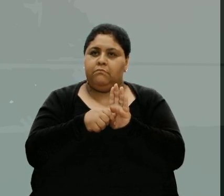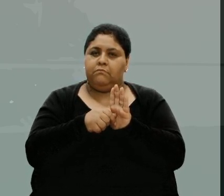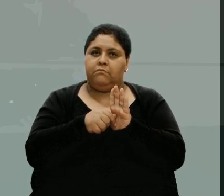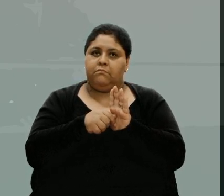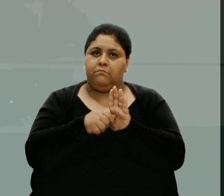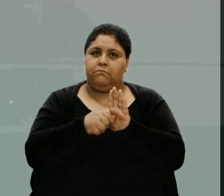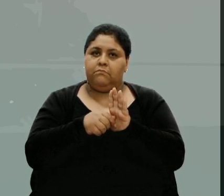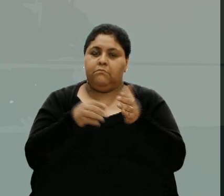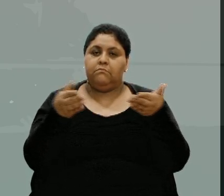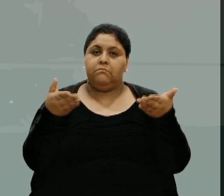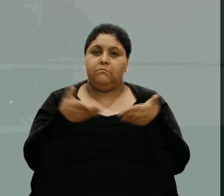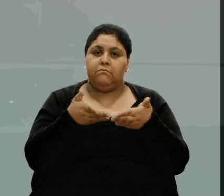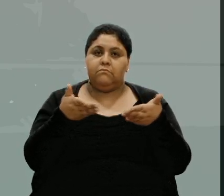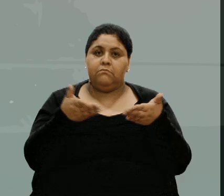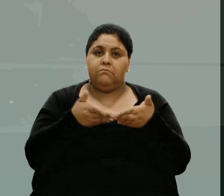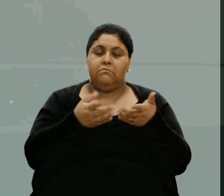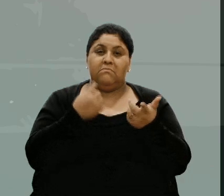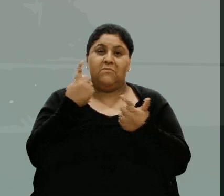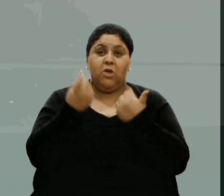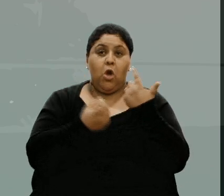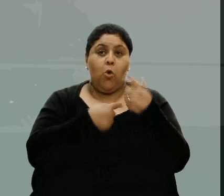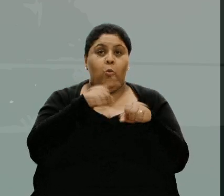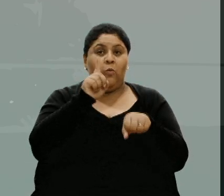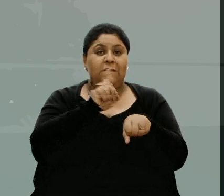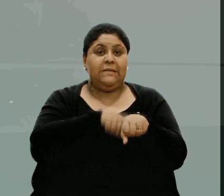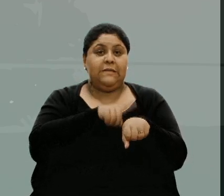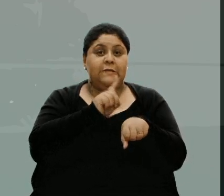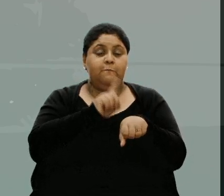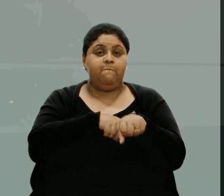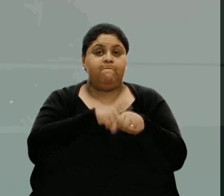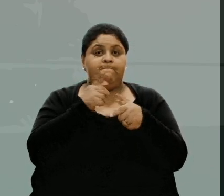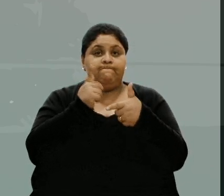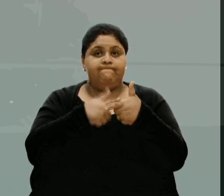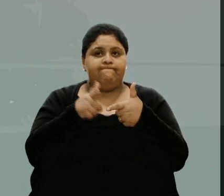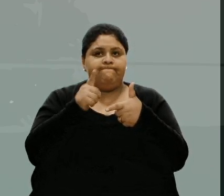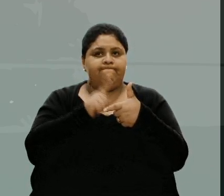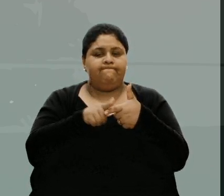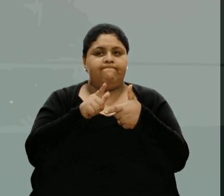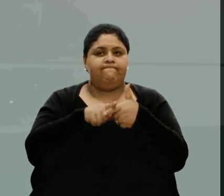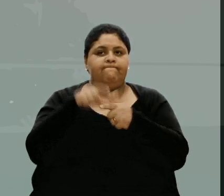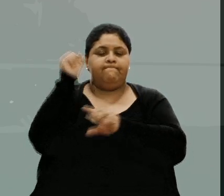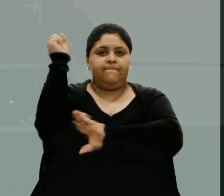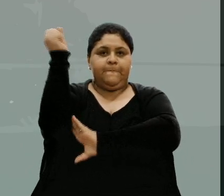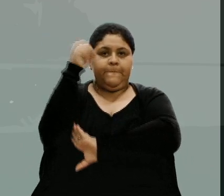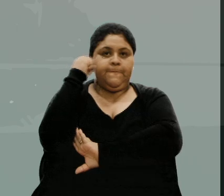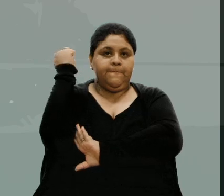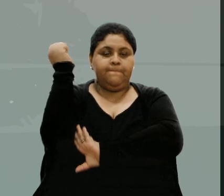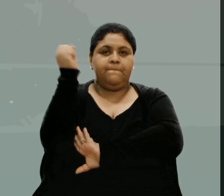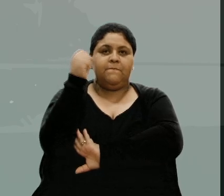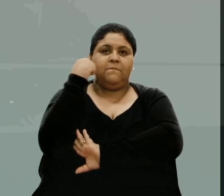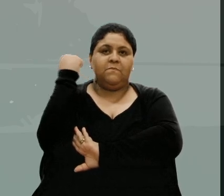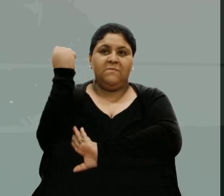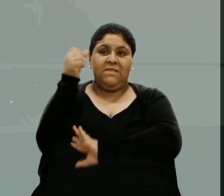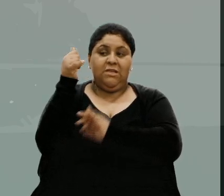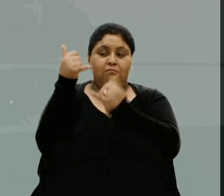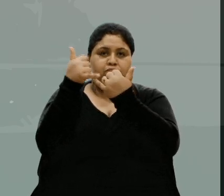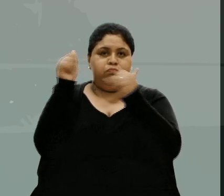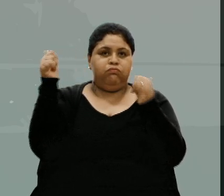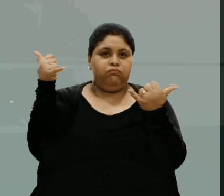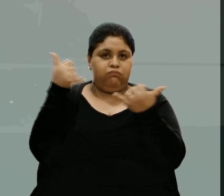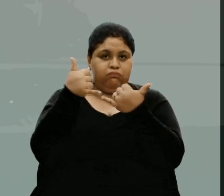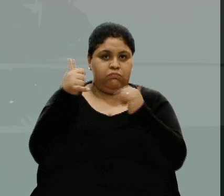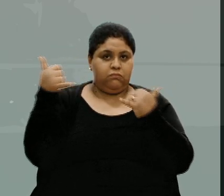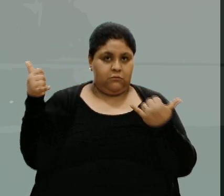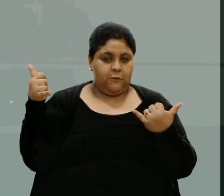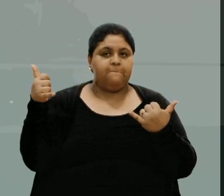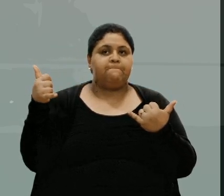eles já estão há algum tempo com um problema muito grave na questão elétrica, na